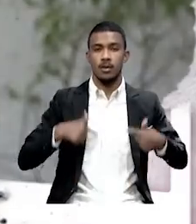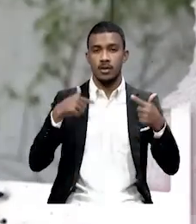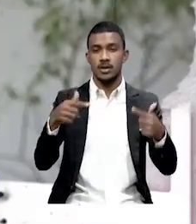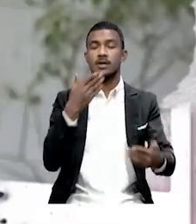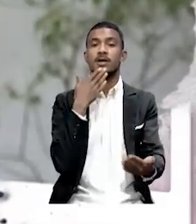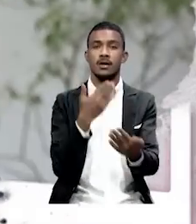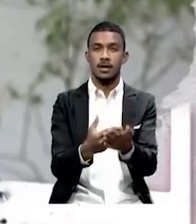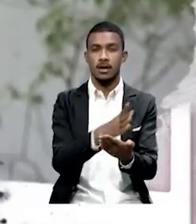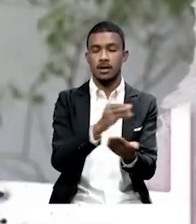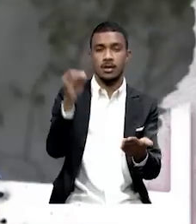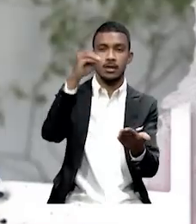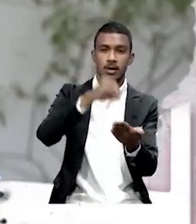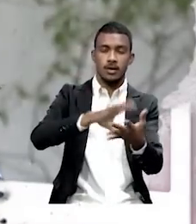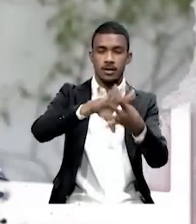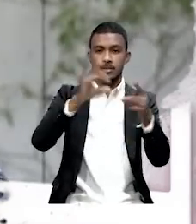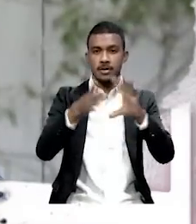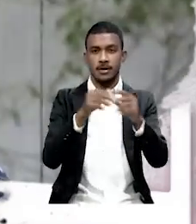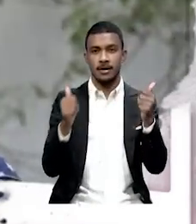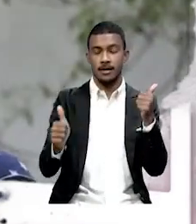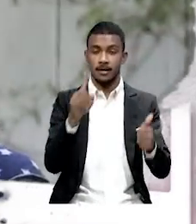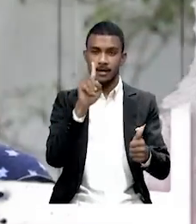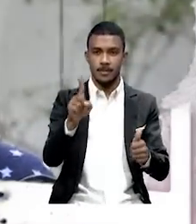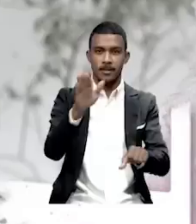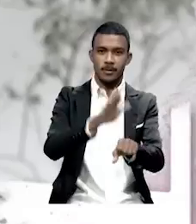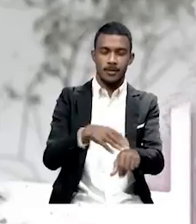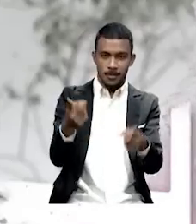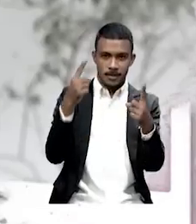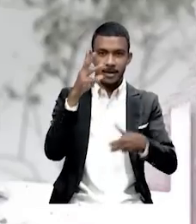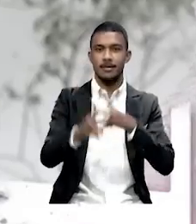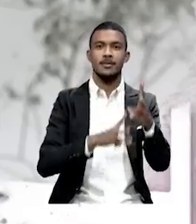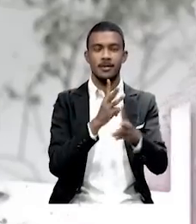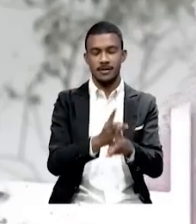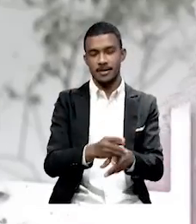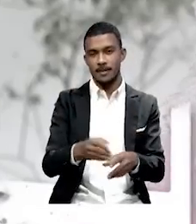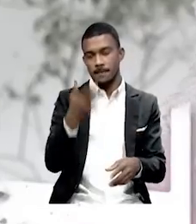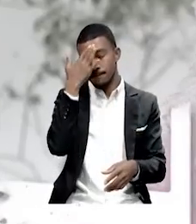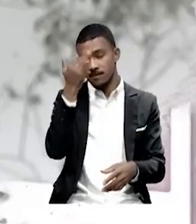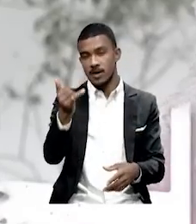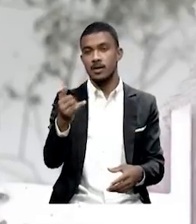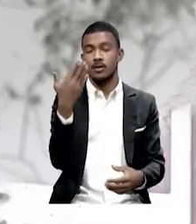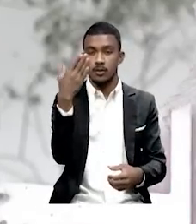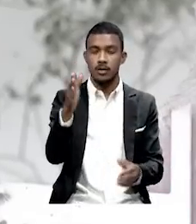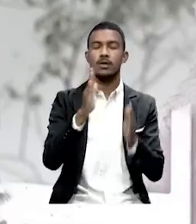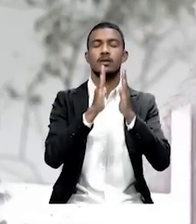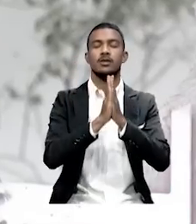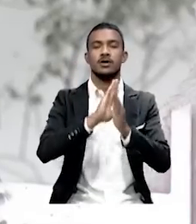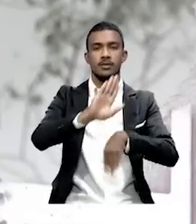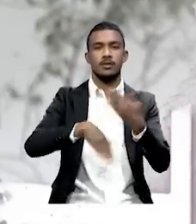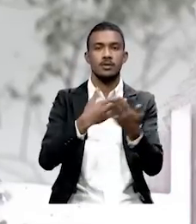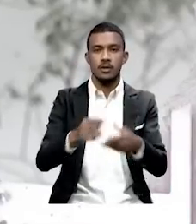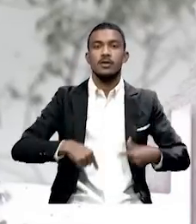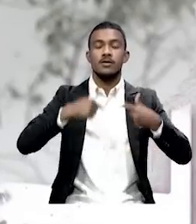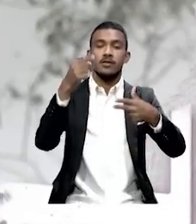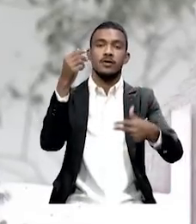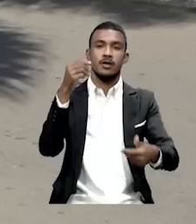liu taun esperansa bai de nebe haru komai ia mundu ne. Basa, one orasang hotu nia sefo solusang